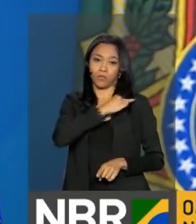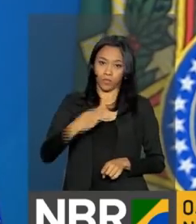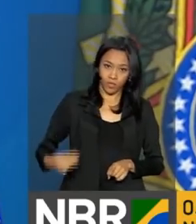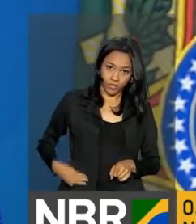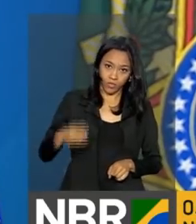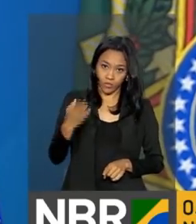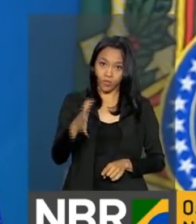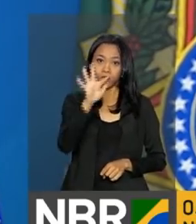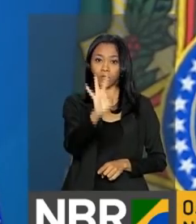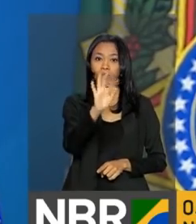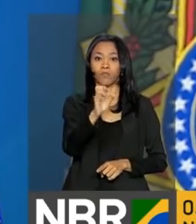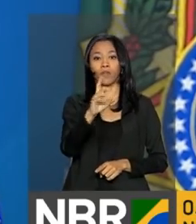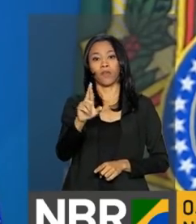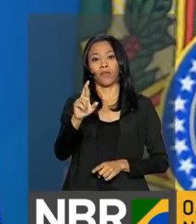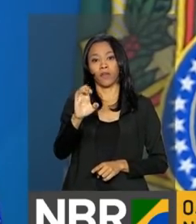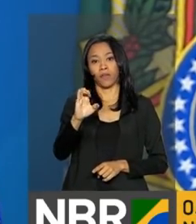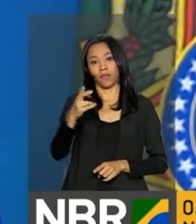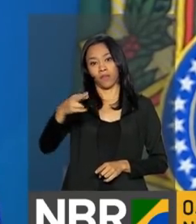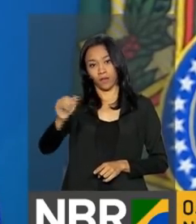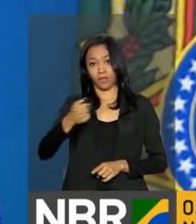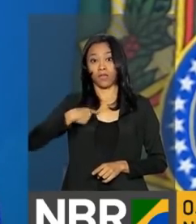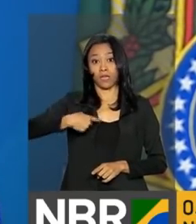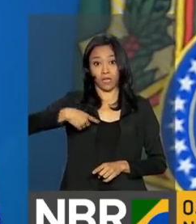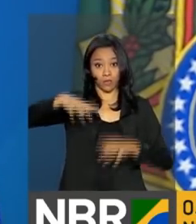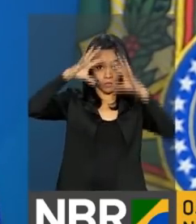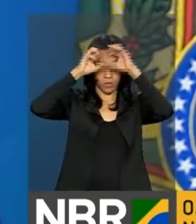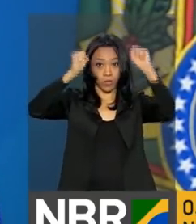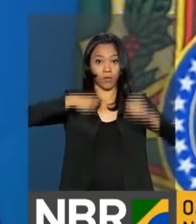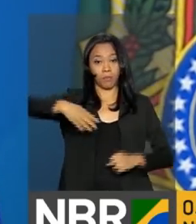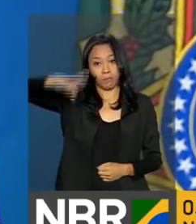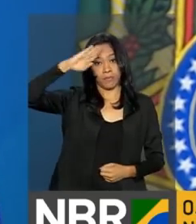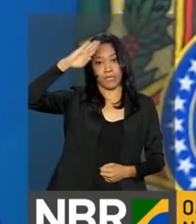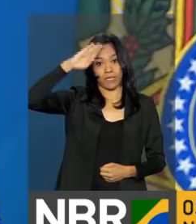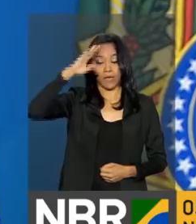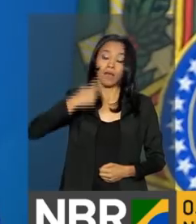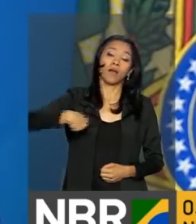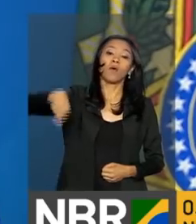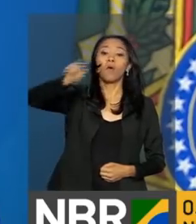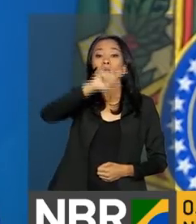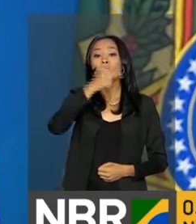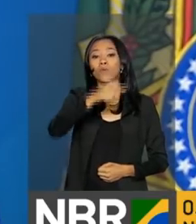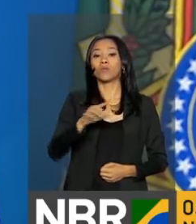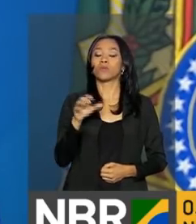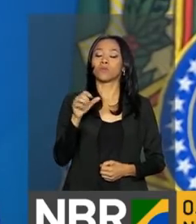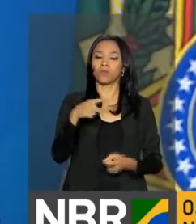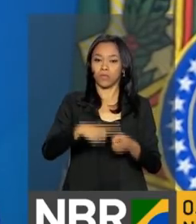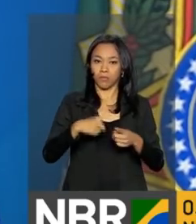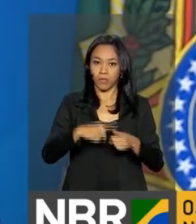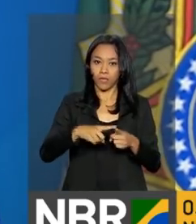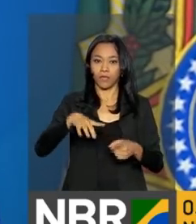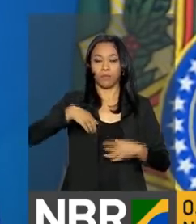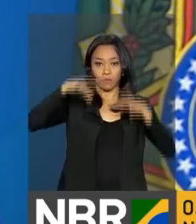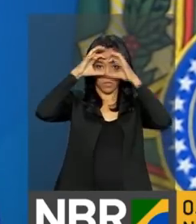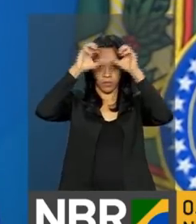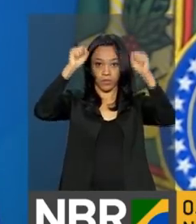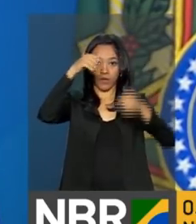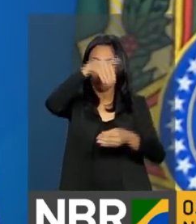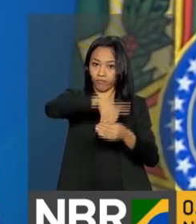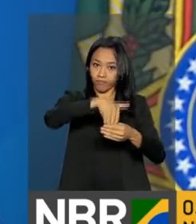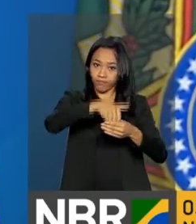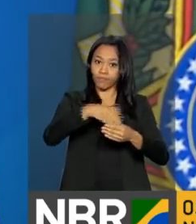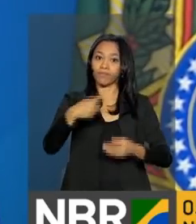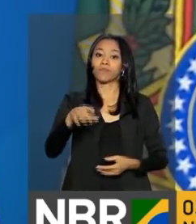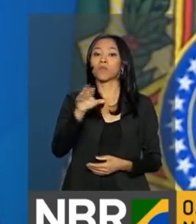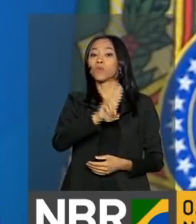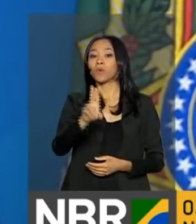presidente do superior tribunal militar os ministros do tribunal superior eleitoral adhemar gonzaga neto sérgio